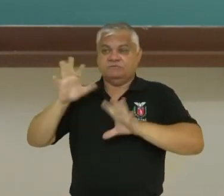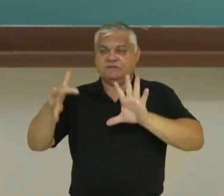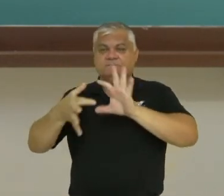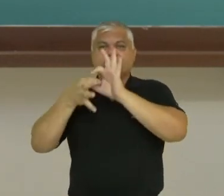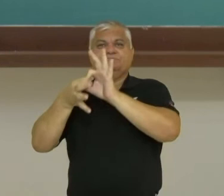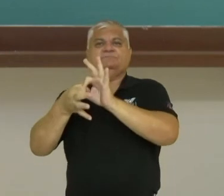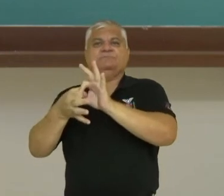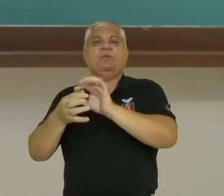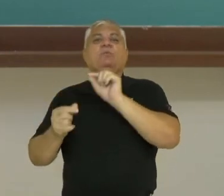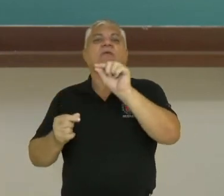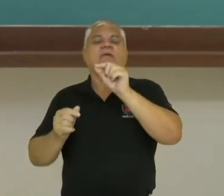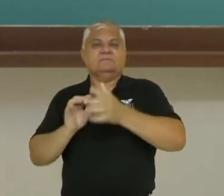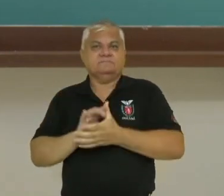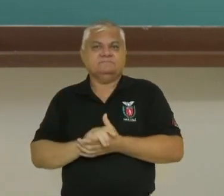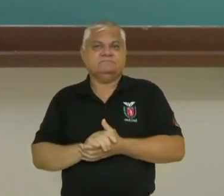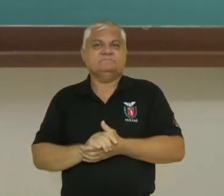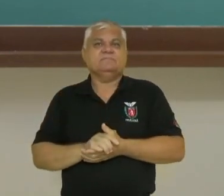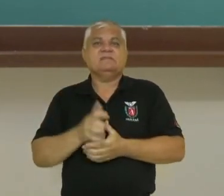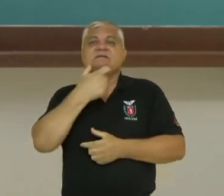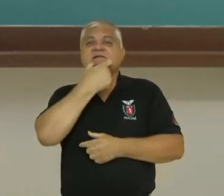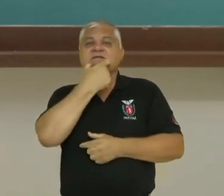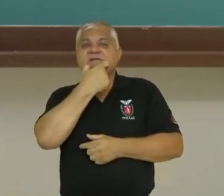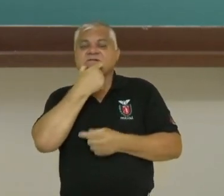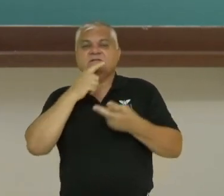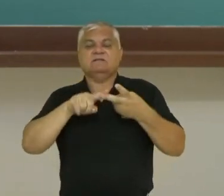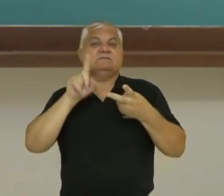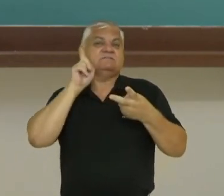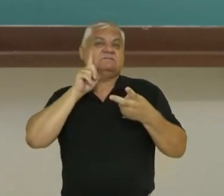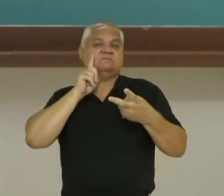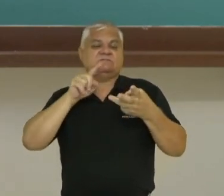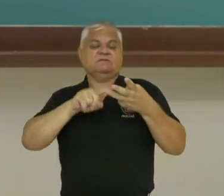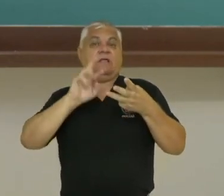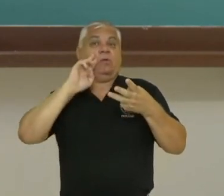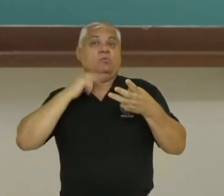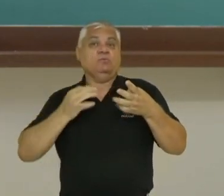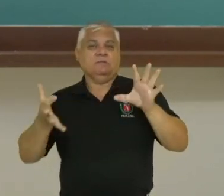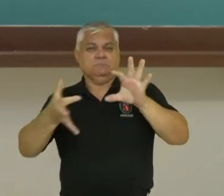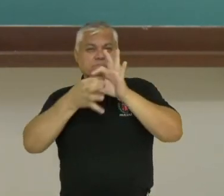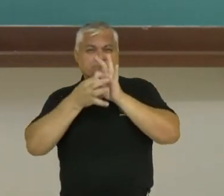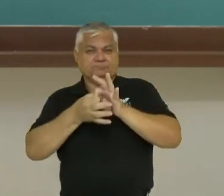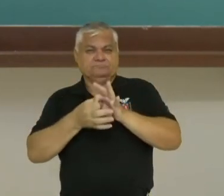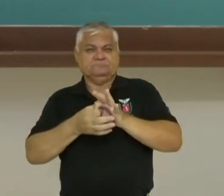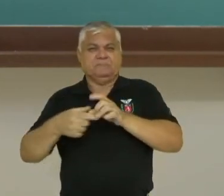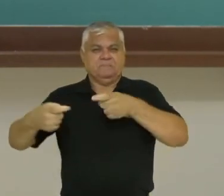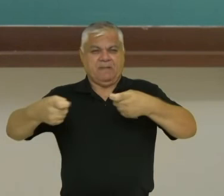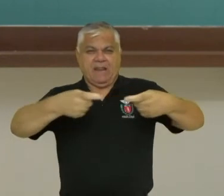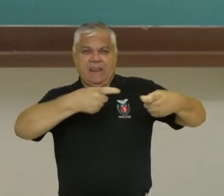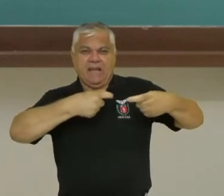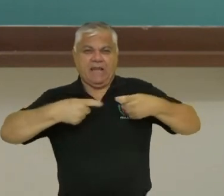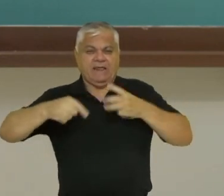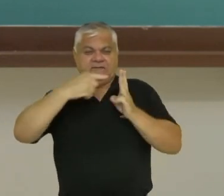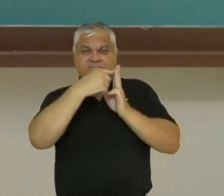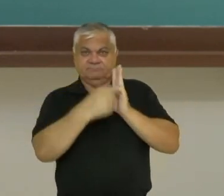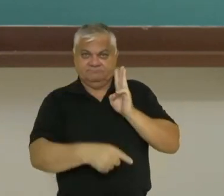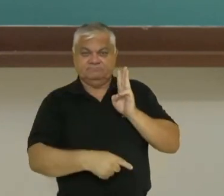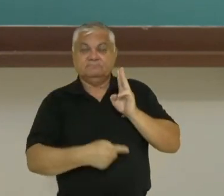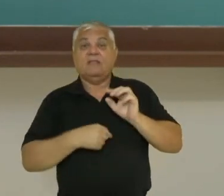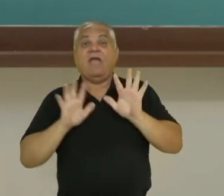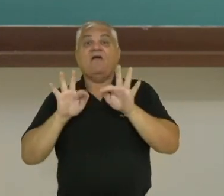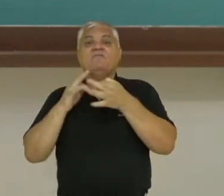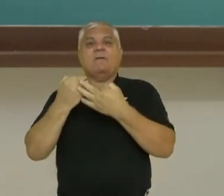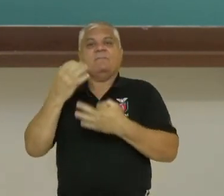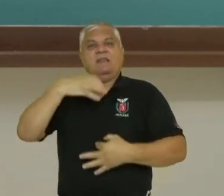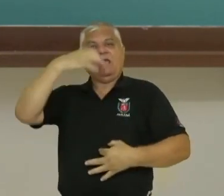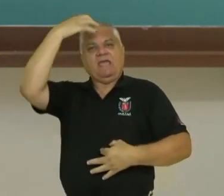aliados à Inglaterra e aos Estados Unidos na Primeira Guerra Mundial. A família real, a família